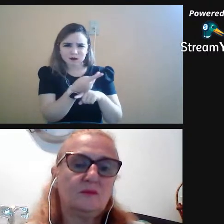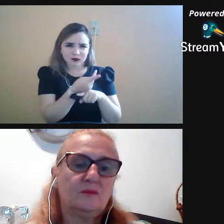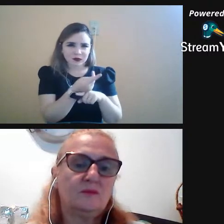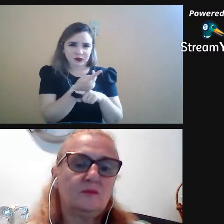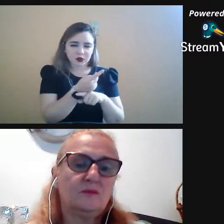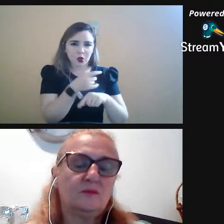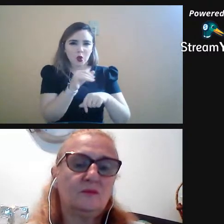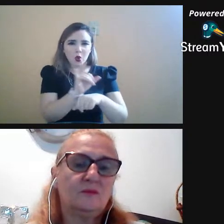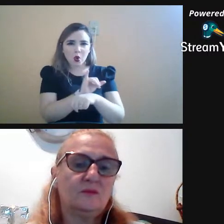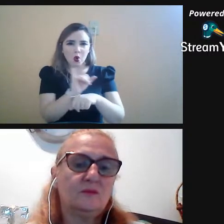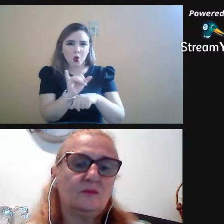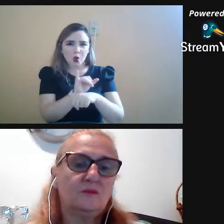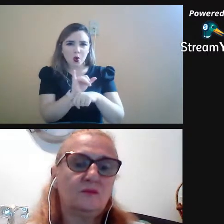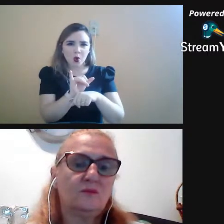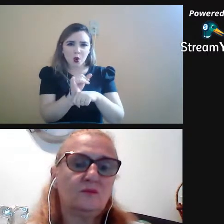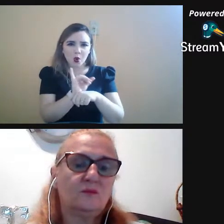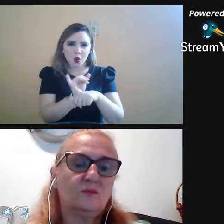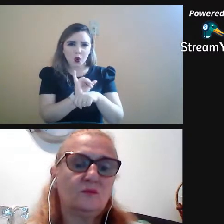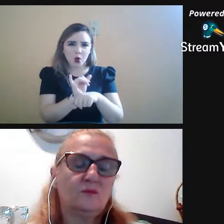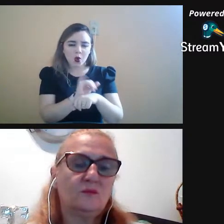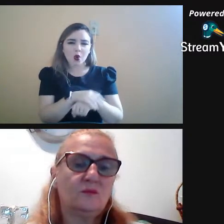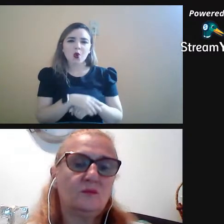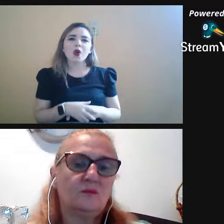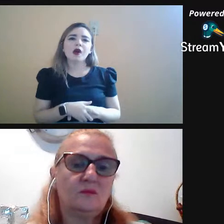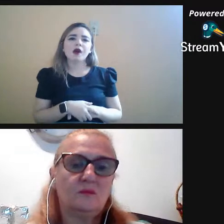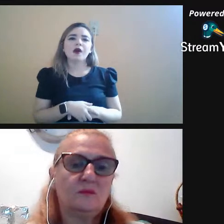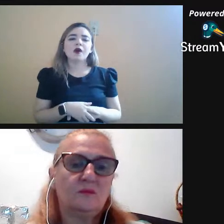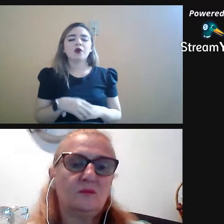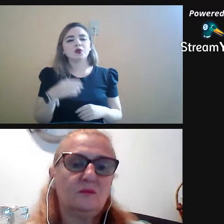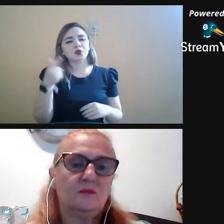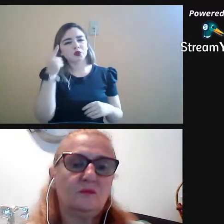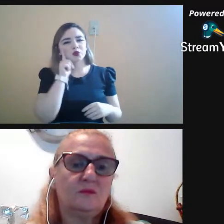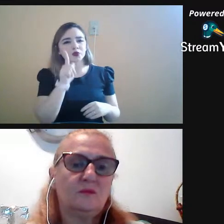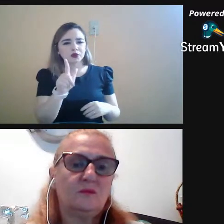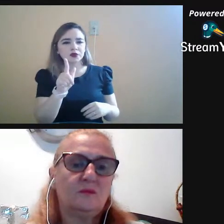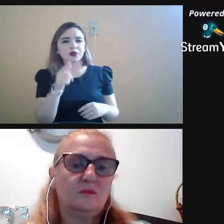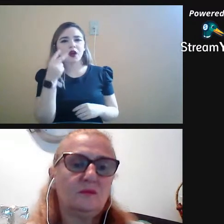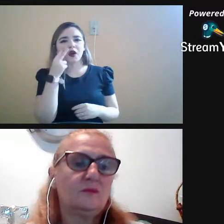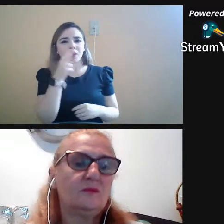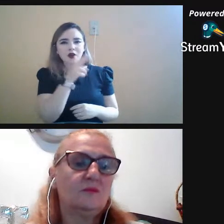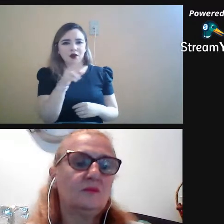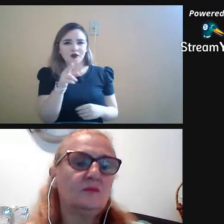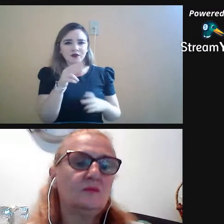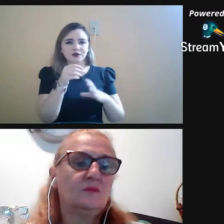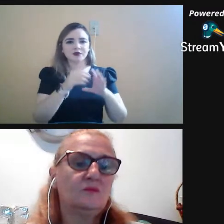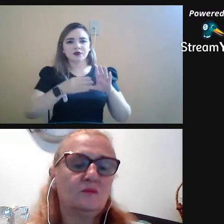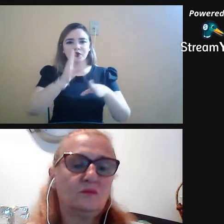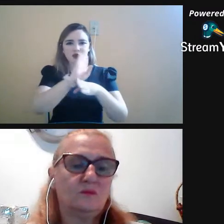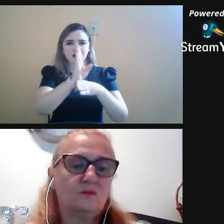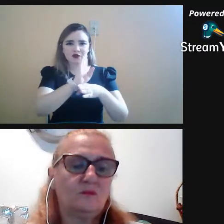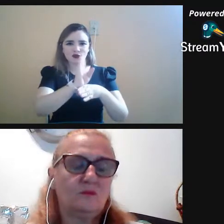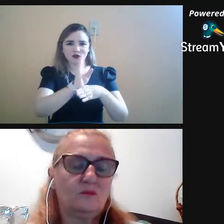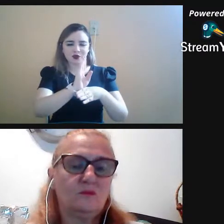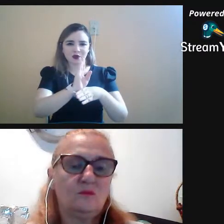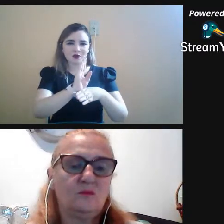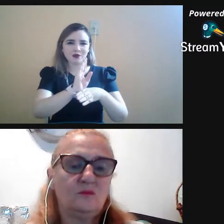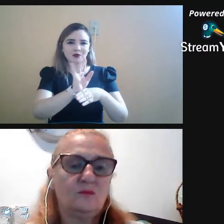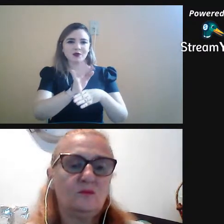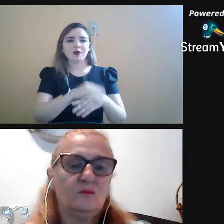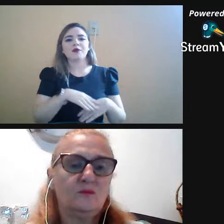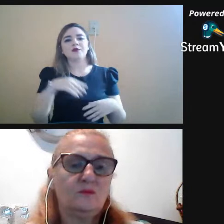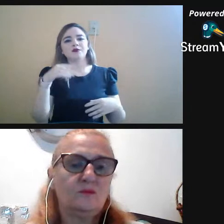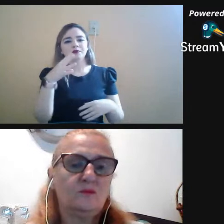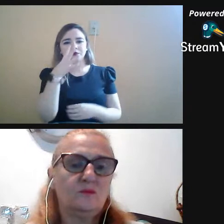vão assistir, eles vão conseguir achar o filme para assistir, né? E eu tive a oportunidade de